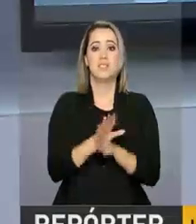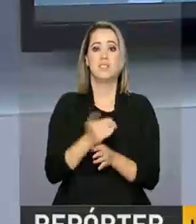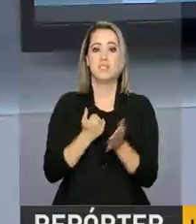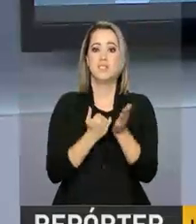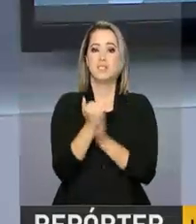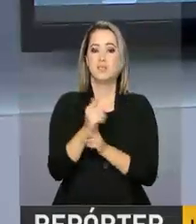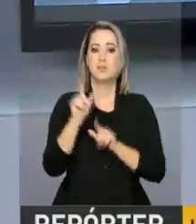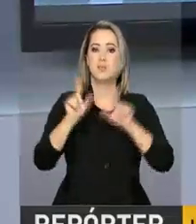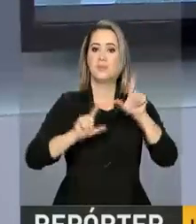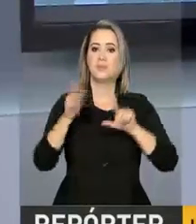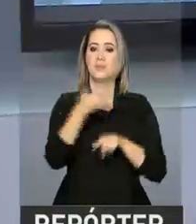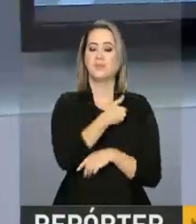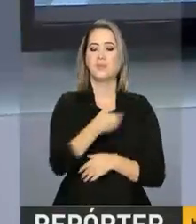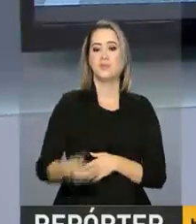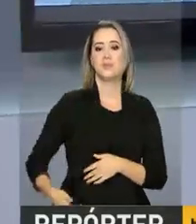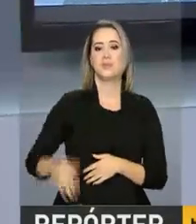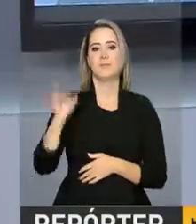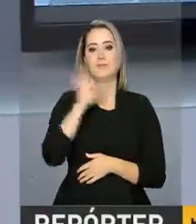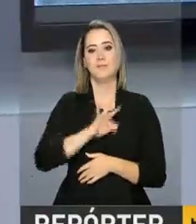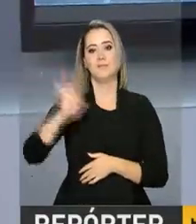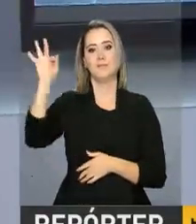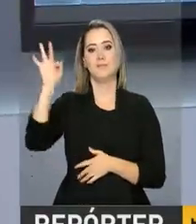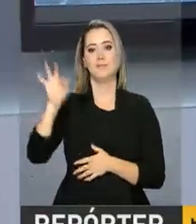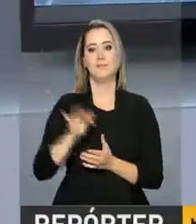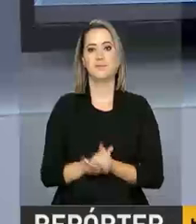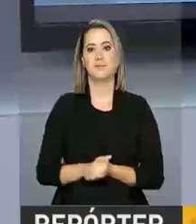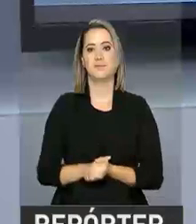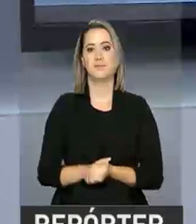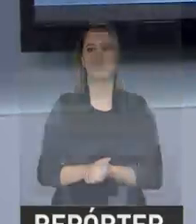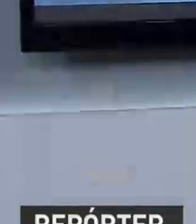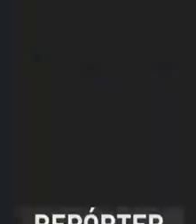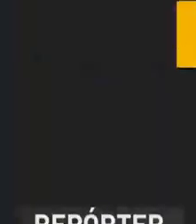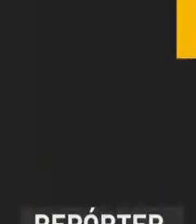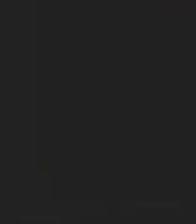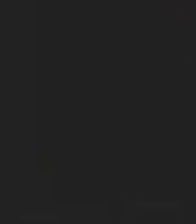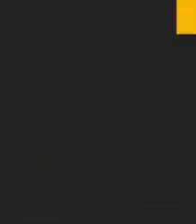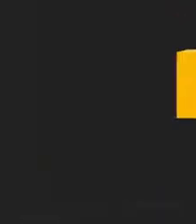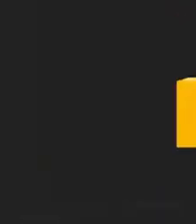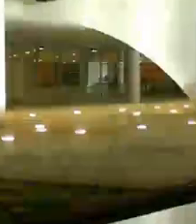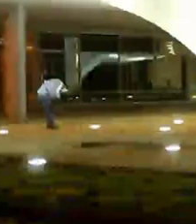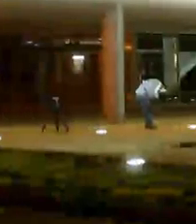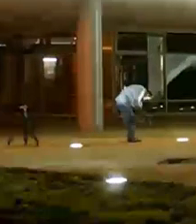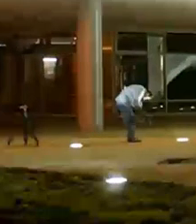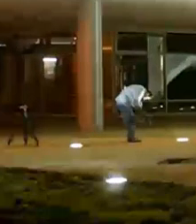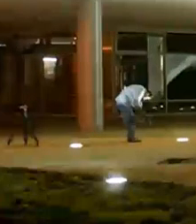continue com a gente na NBR, a TV do Governo Federal.